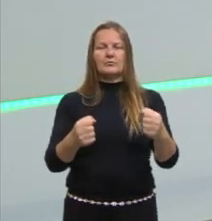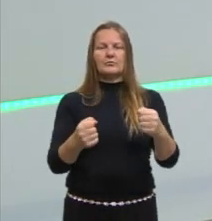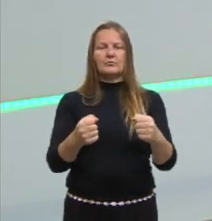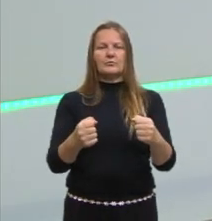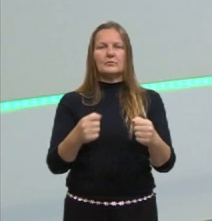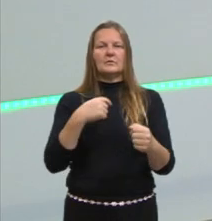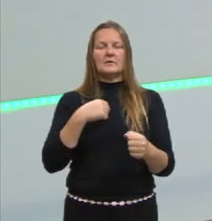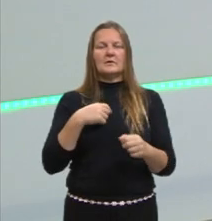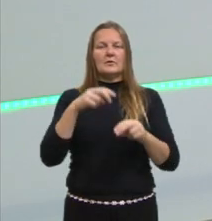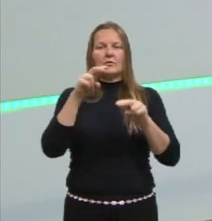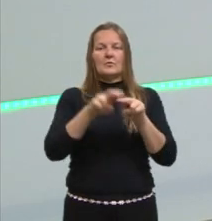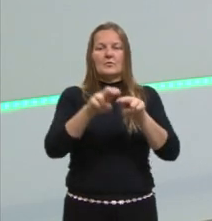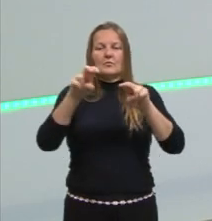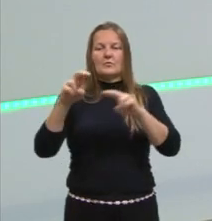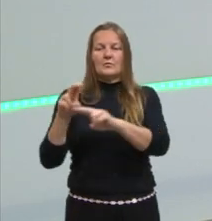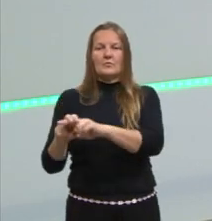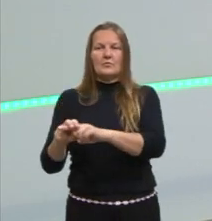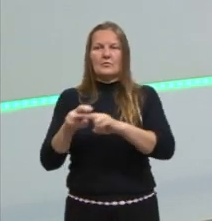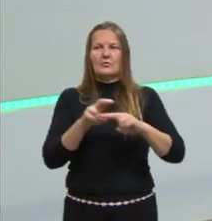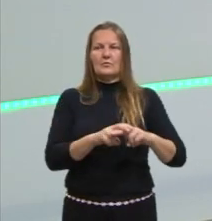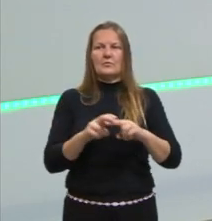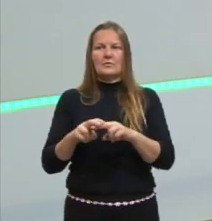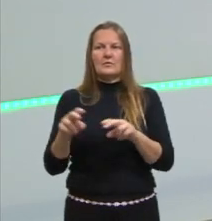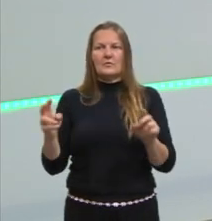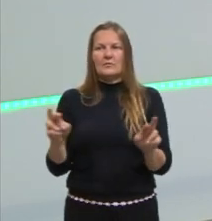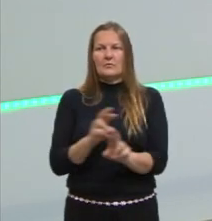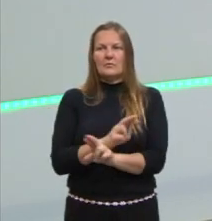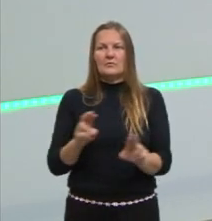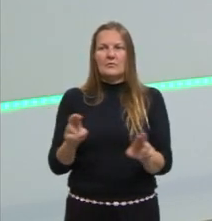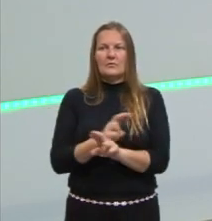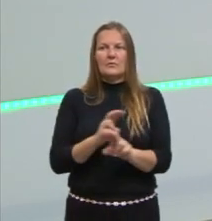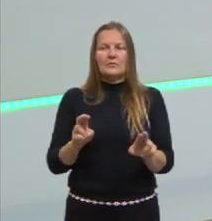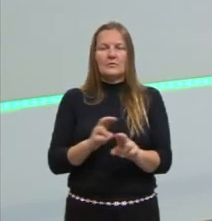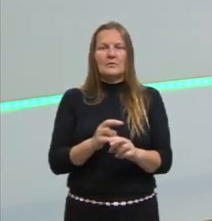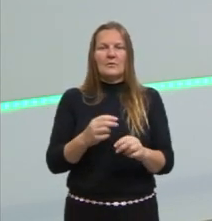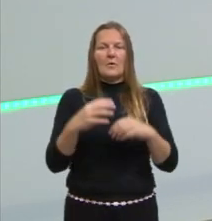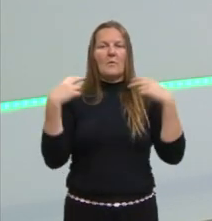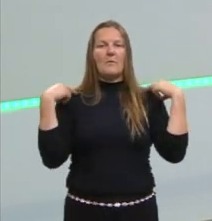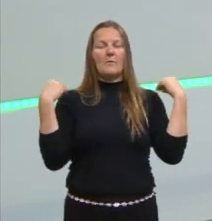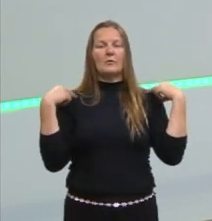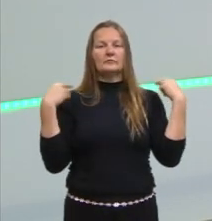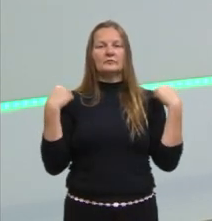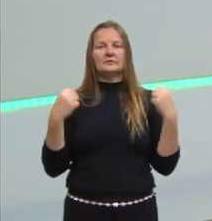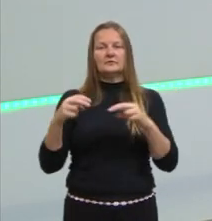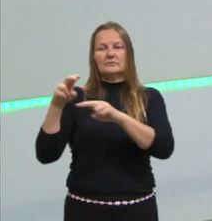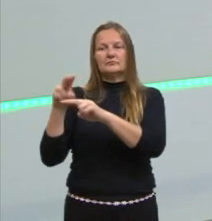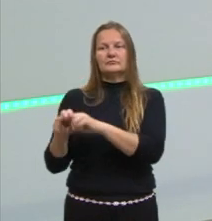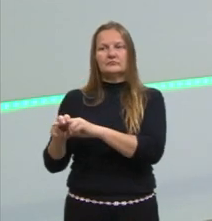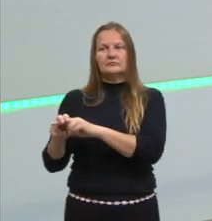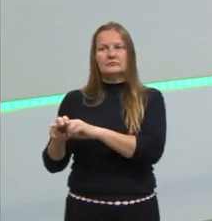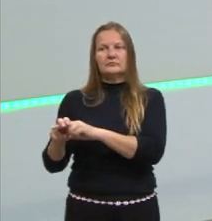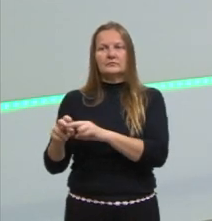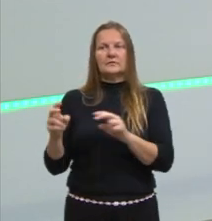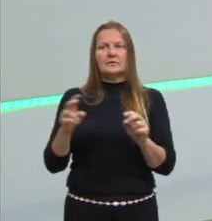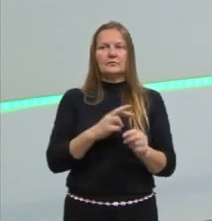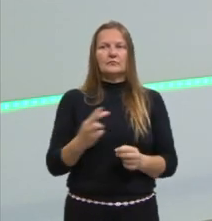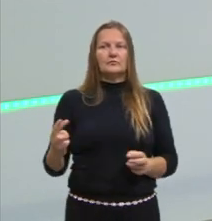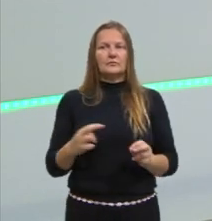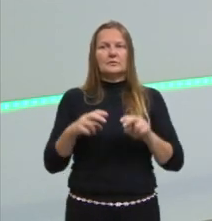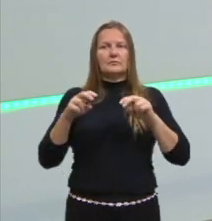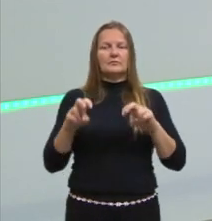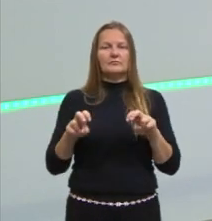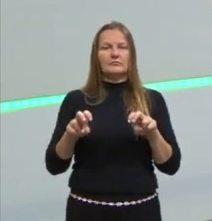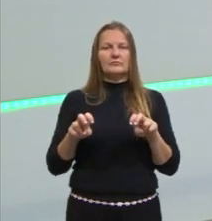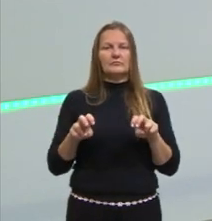estou sentada no banco do carona em relação ao motorista eu tô em movimento ou estou em repouso em relação ao motorista eu